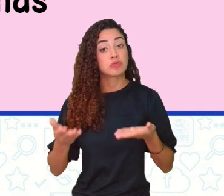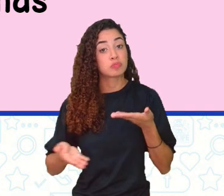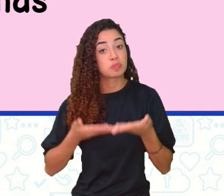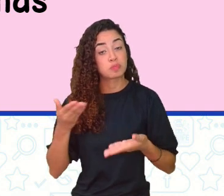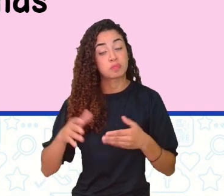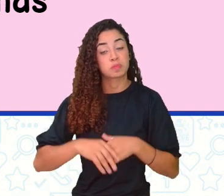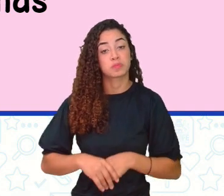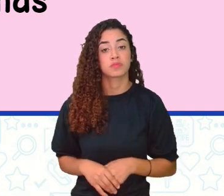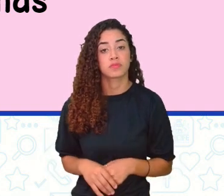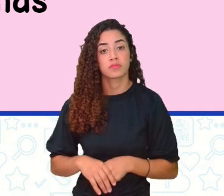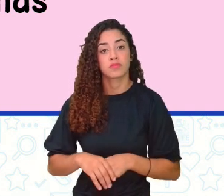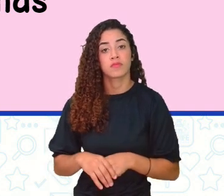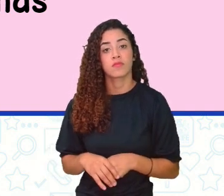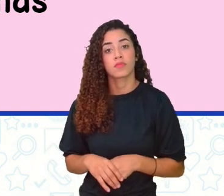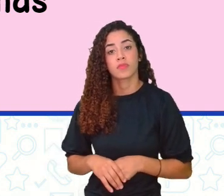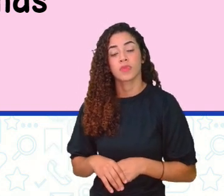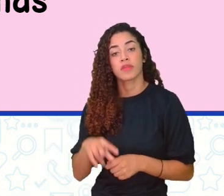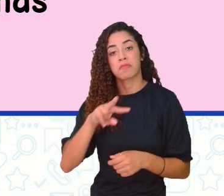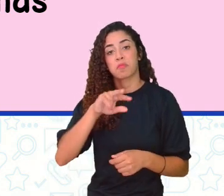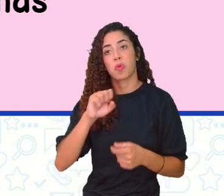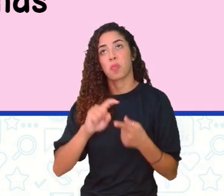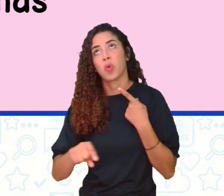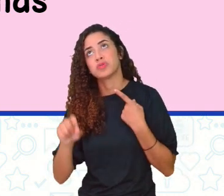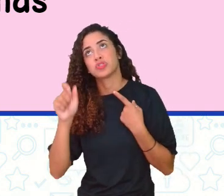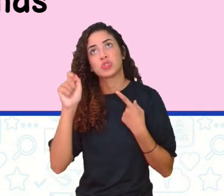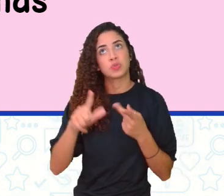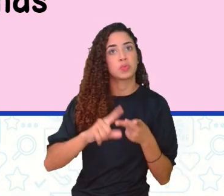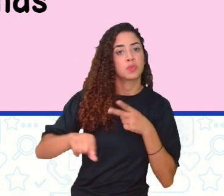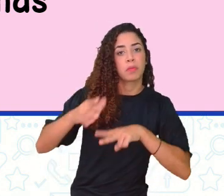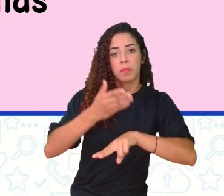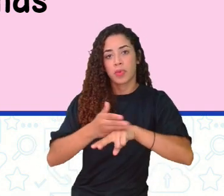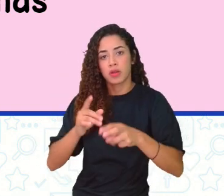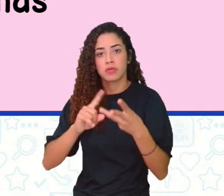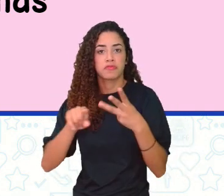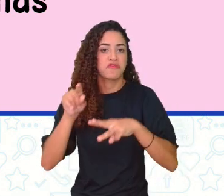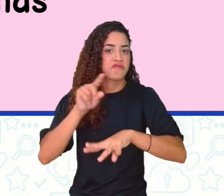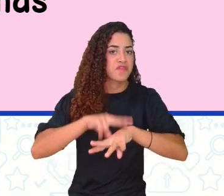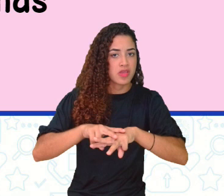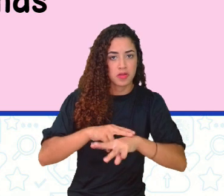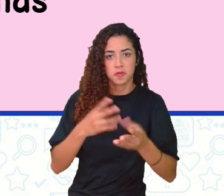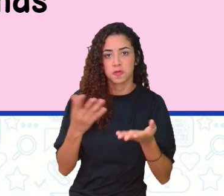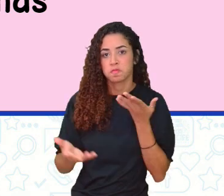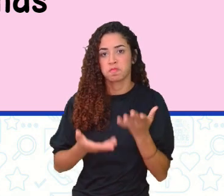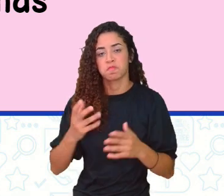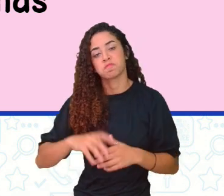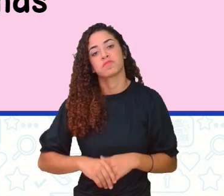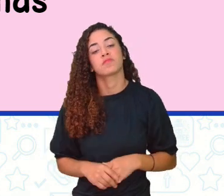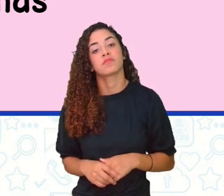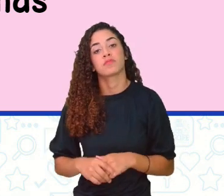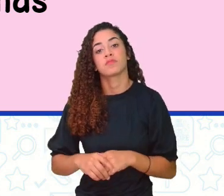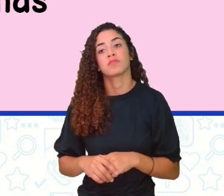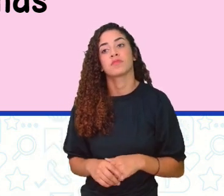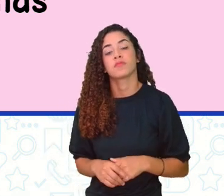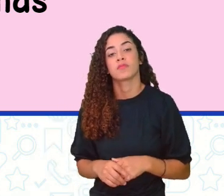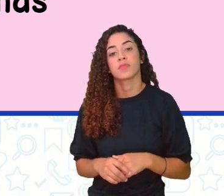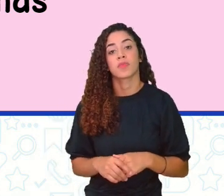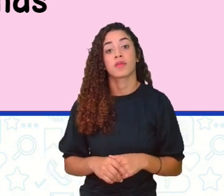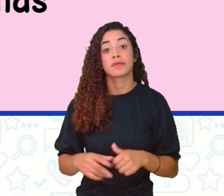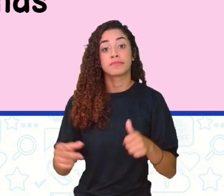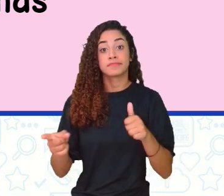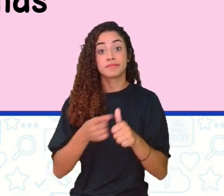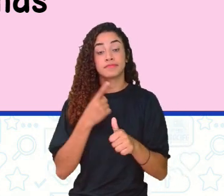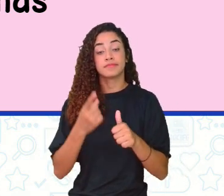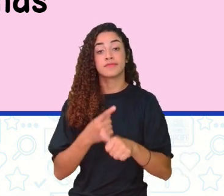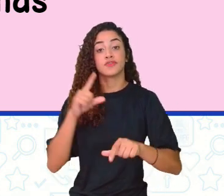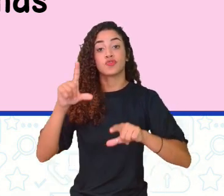A camisa ele não sabe se vai com a azul, a branca ou a verde. Então, a primeira escolha